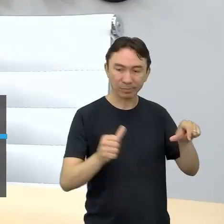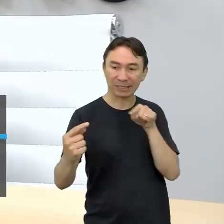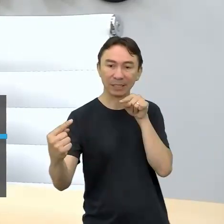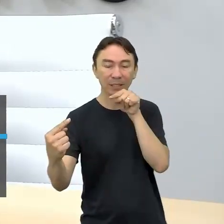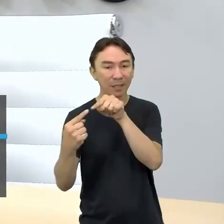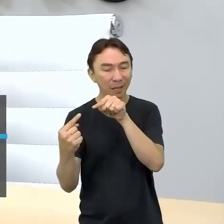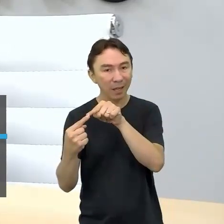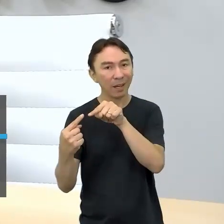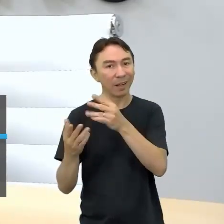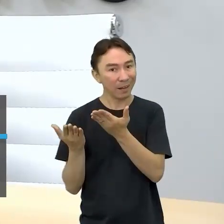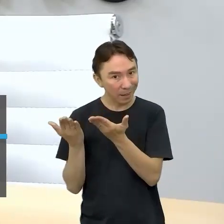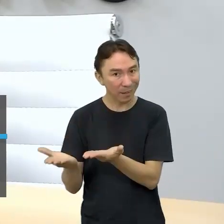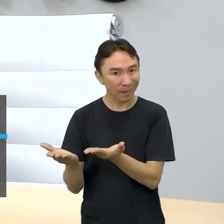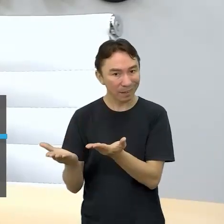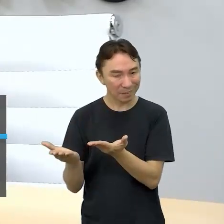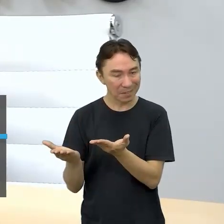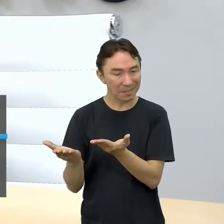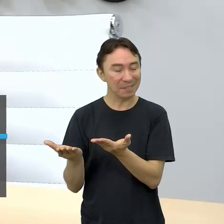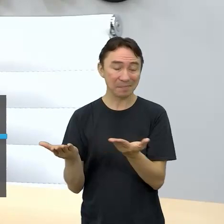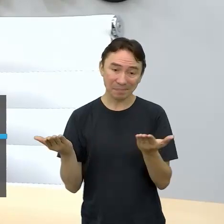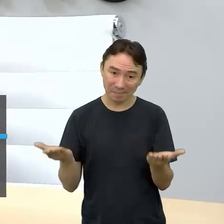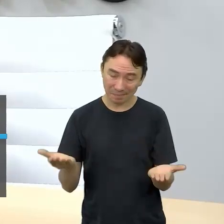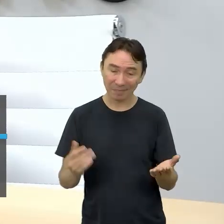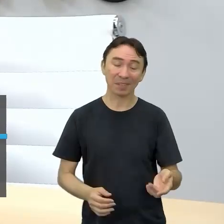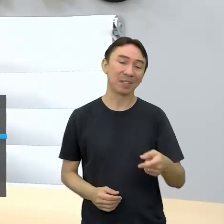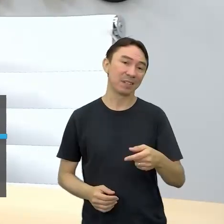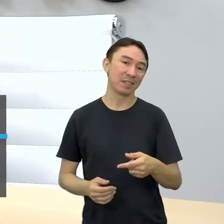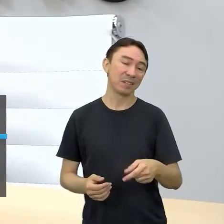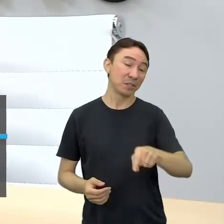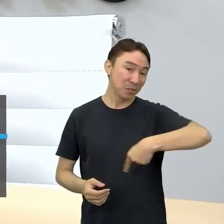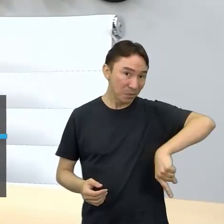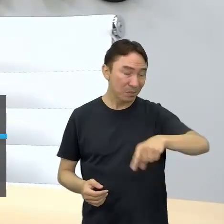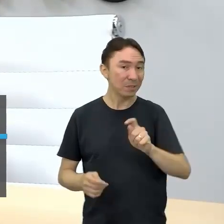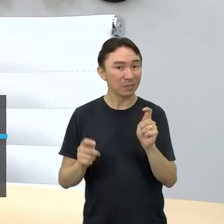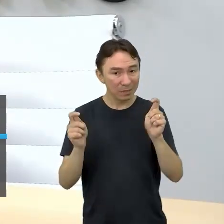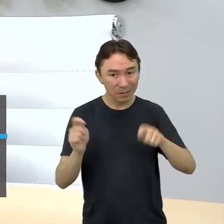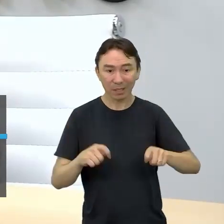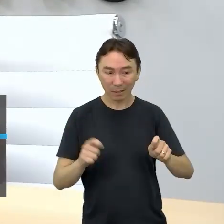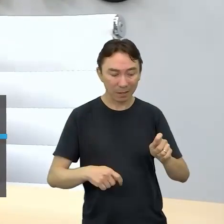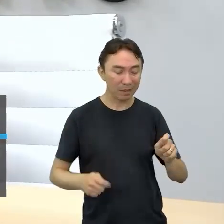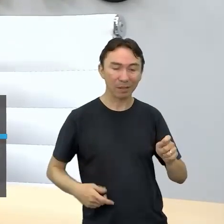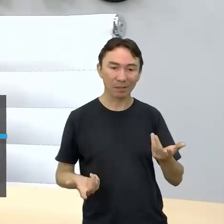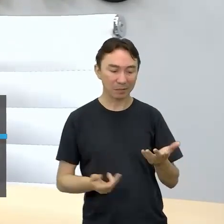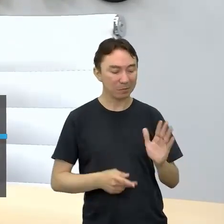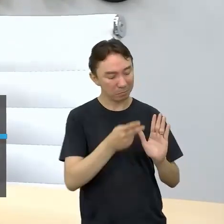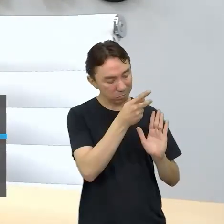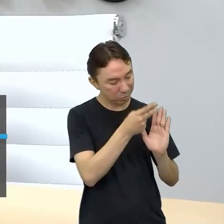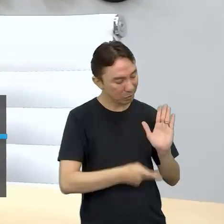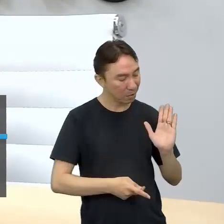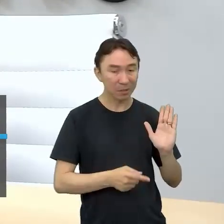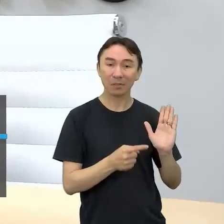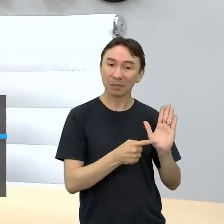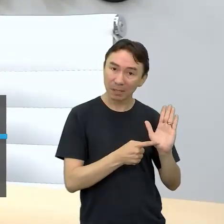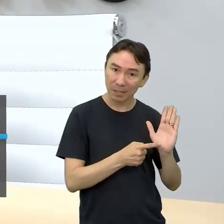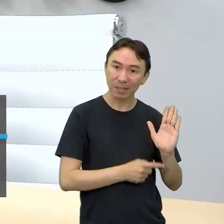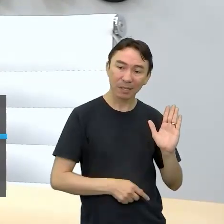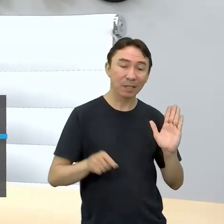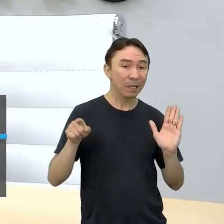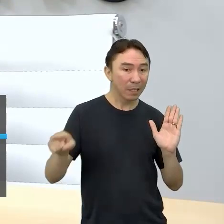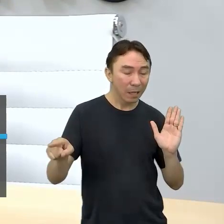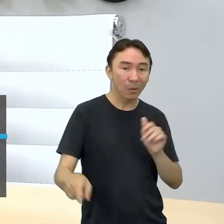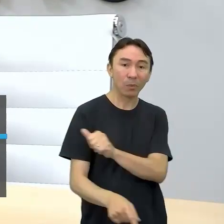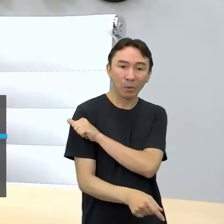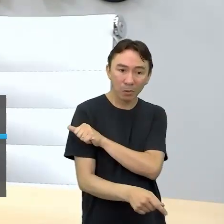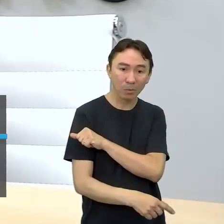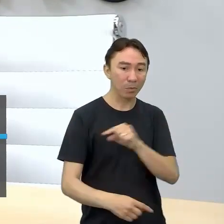né? Com base nisso, aí a gente consegue construir um projeto educacional que faça sentido para o estudante,